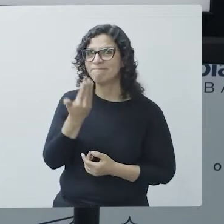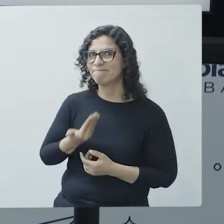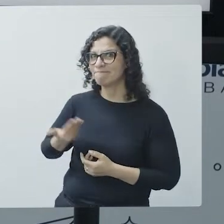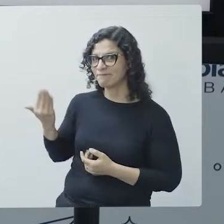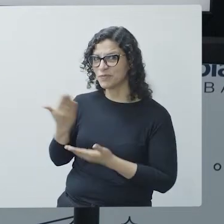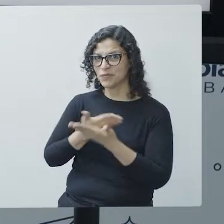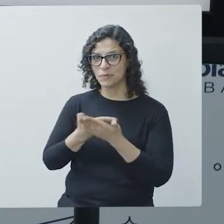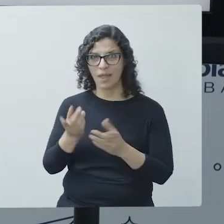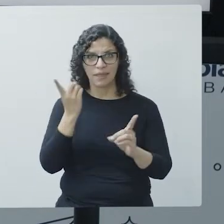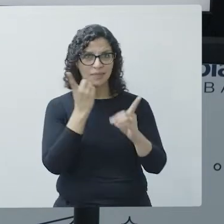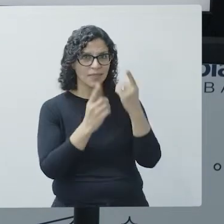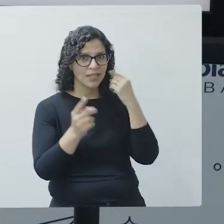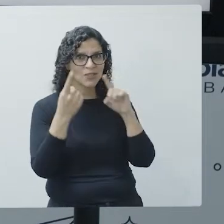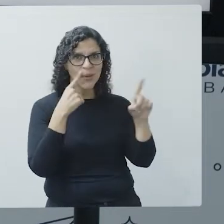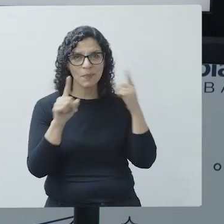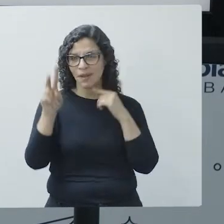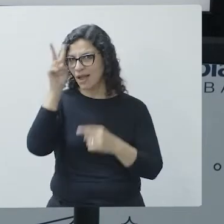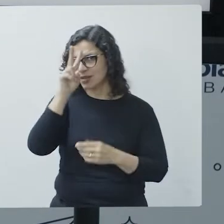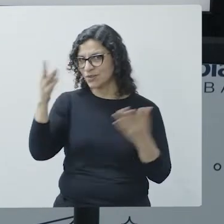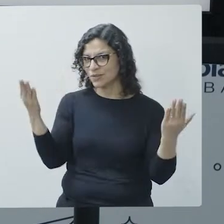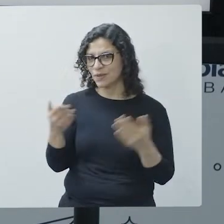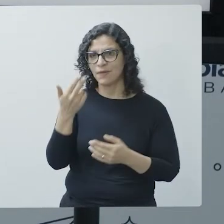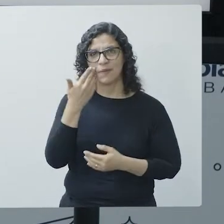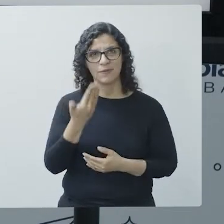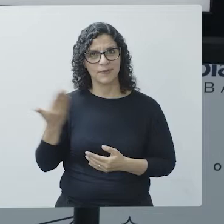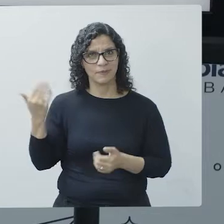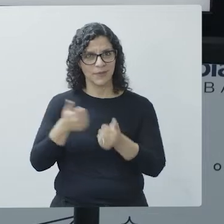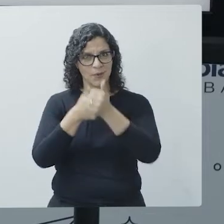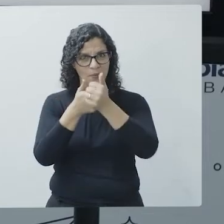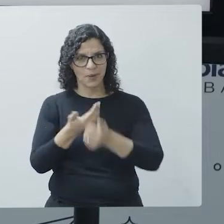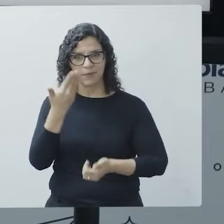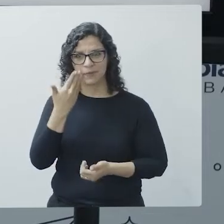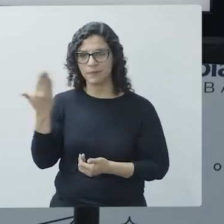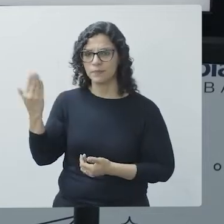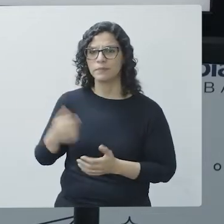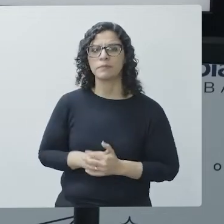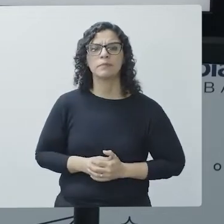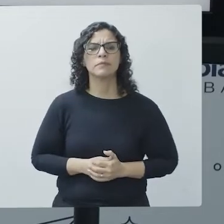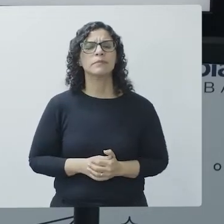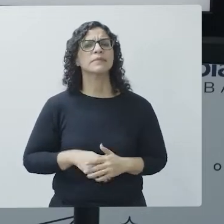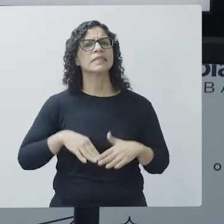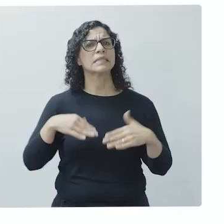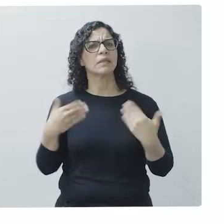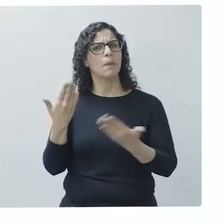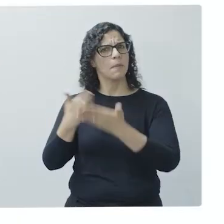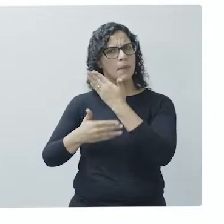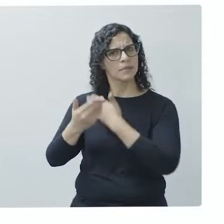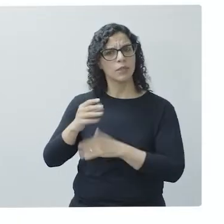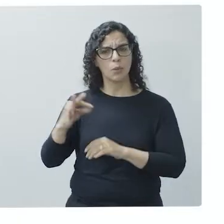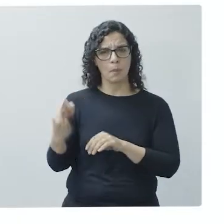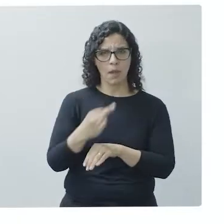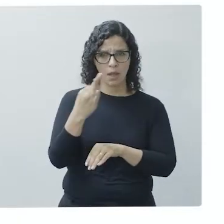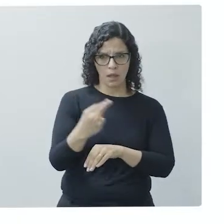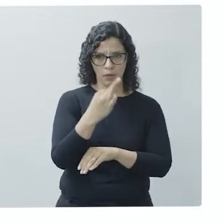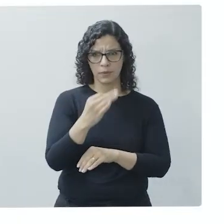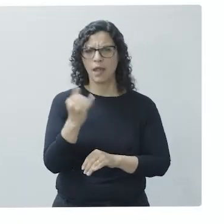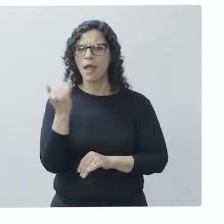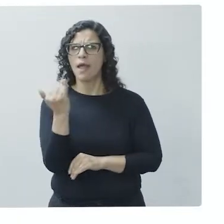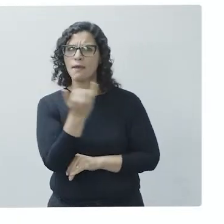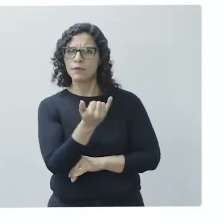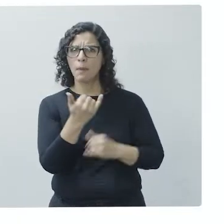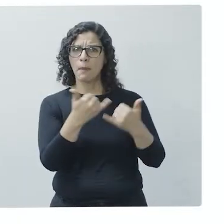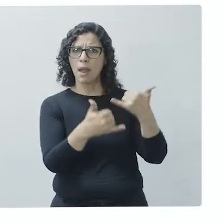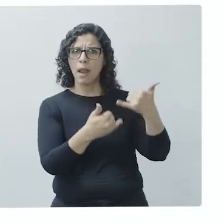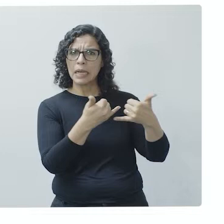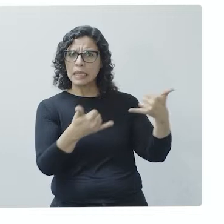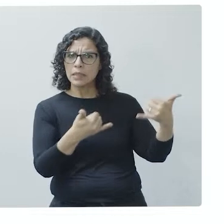ter que começar a descobrir essa história agora. Acompanhem comigo. Olha só. Era uma vez uma agulha que